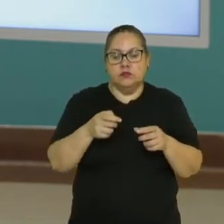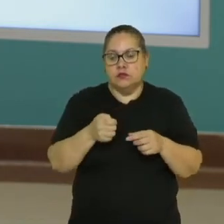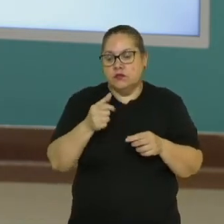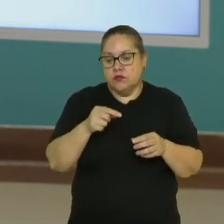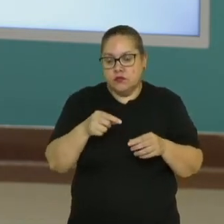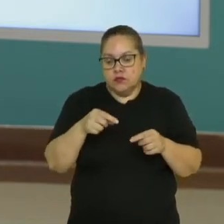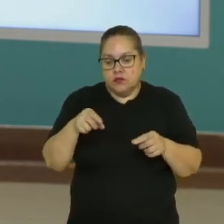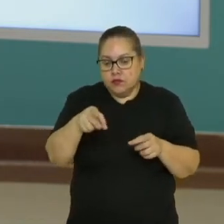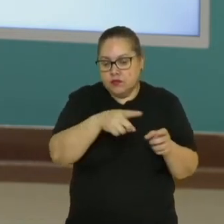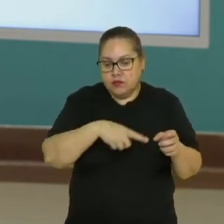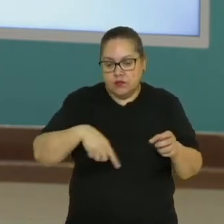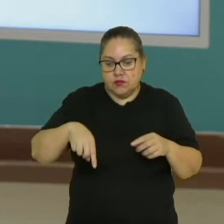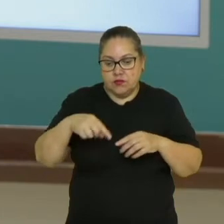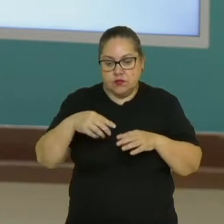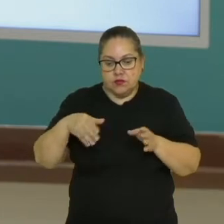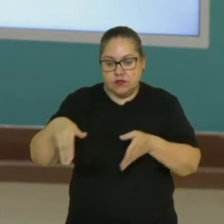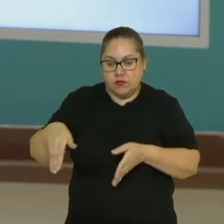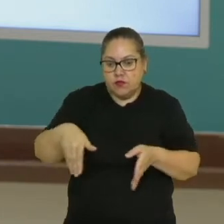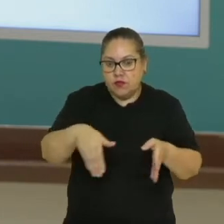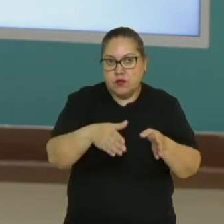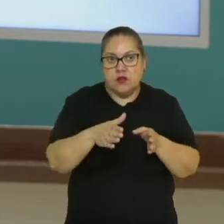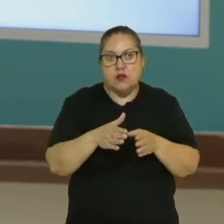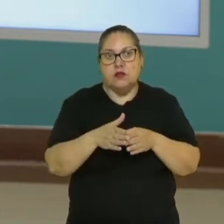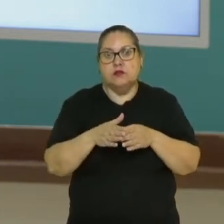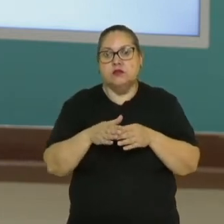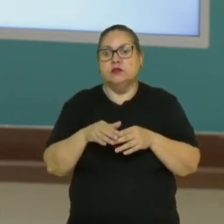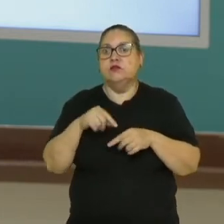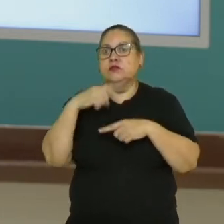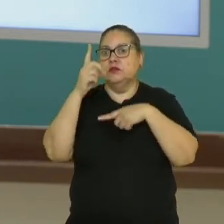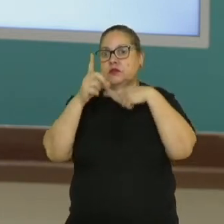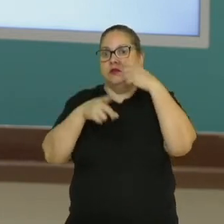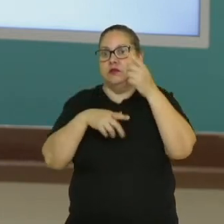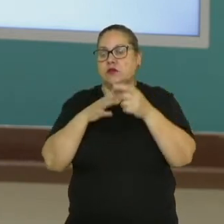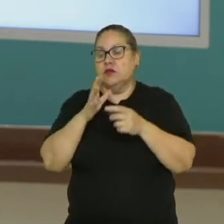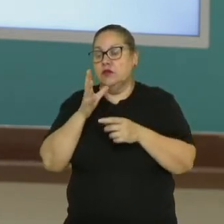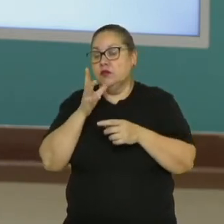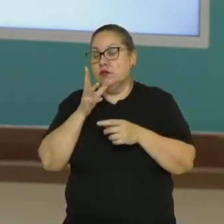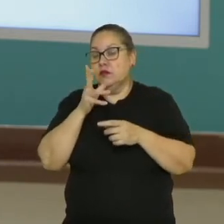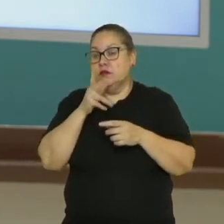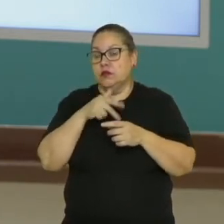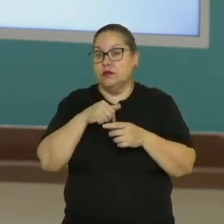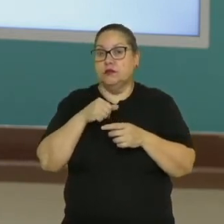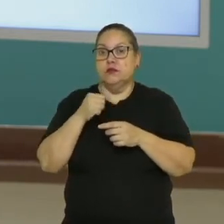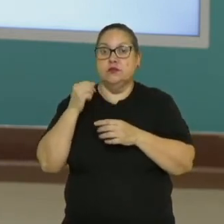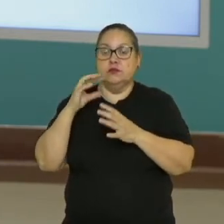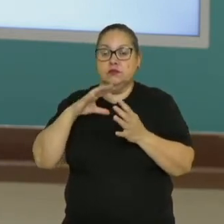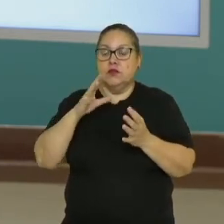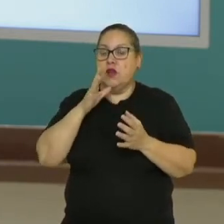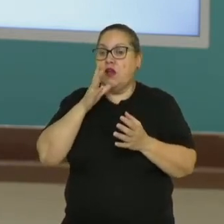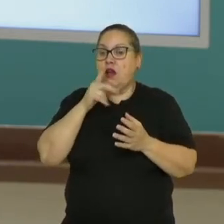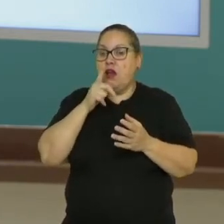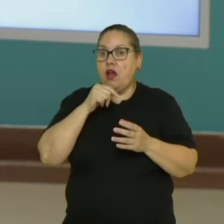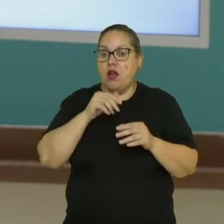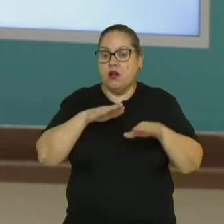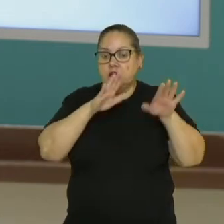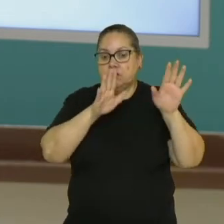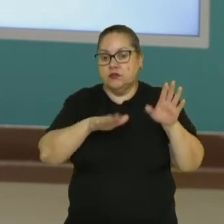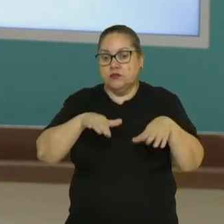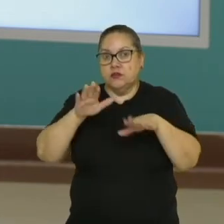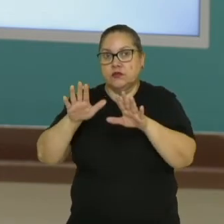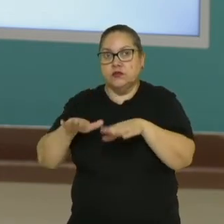pequenos laguinhos, até chegar, depois de milhões e milhões de anos, no nosso oceano